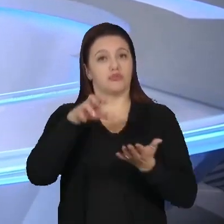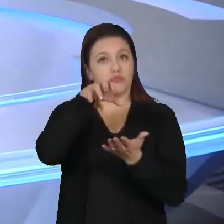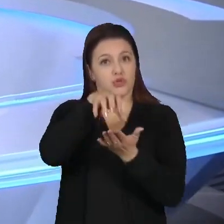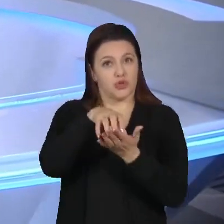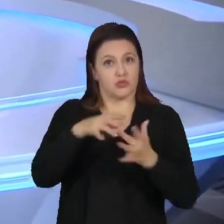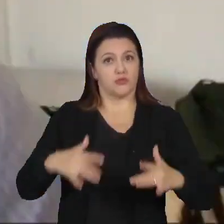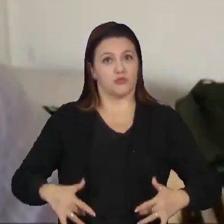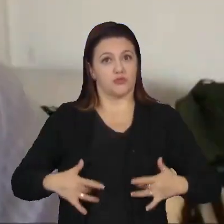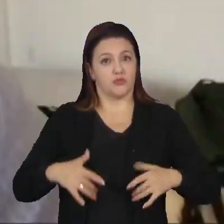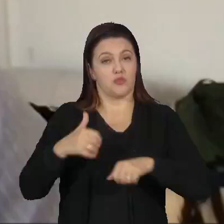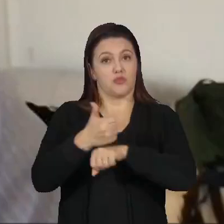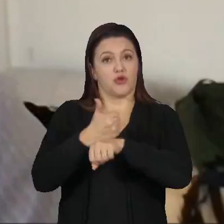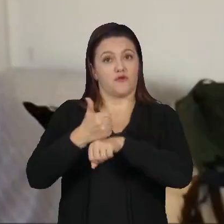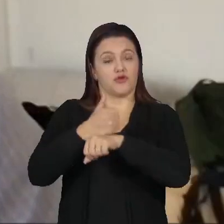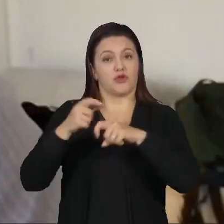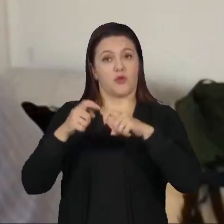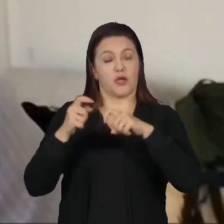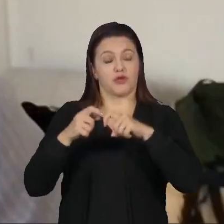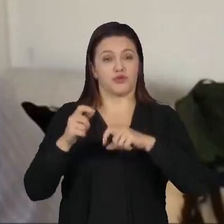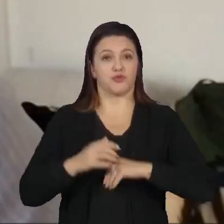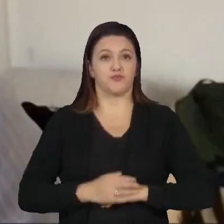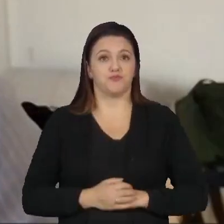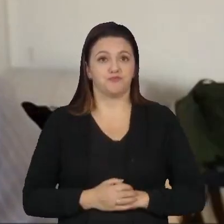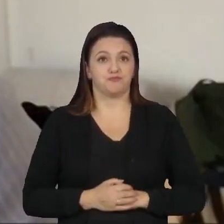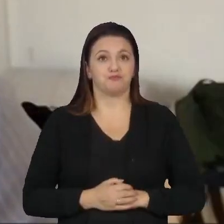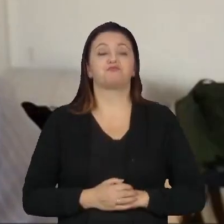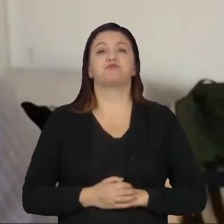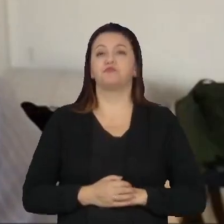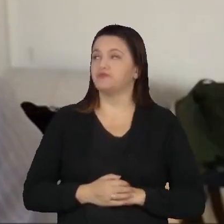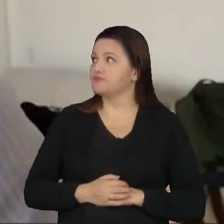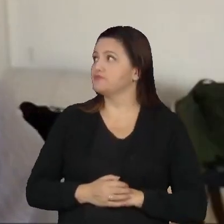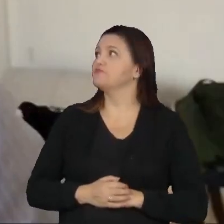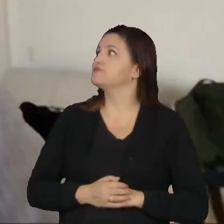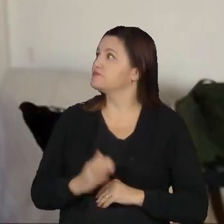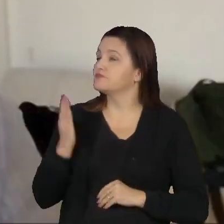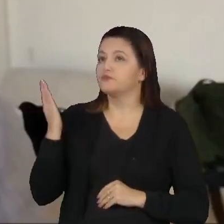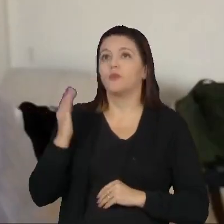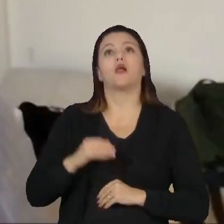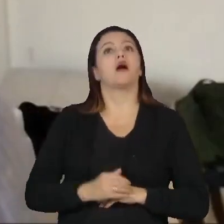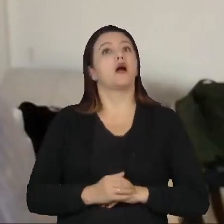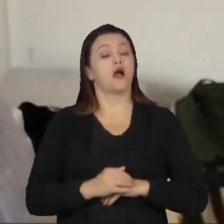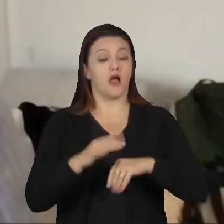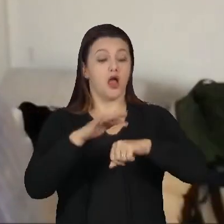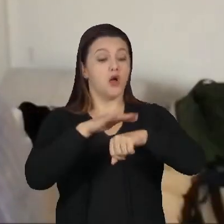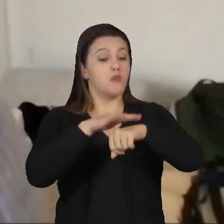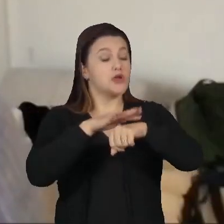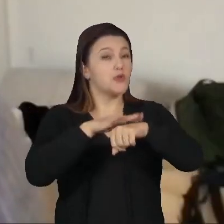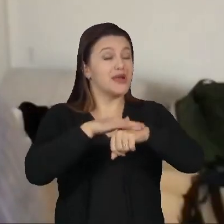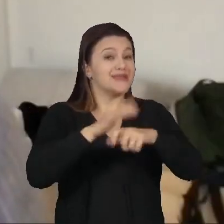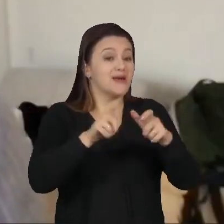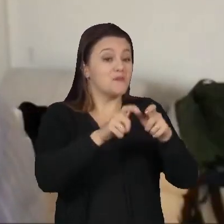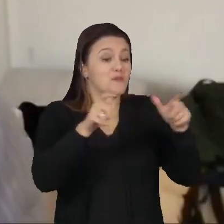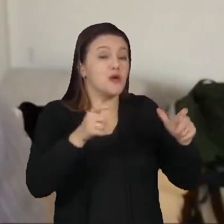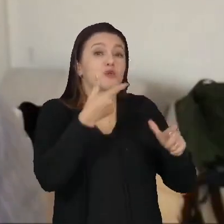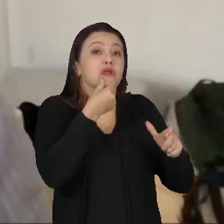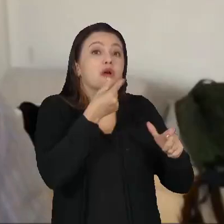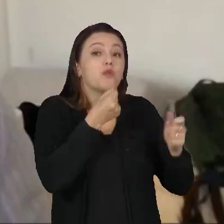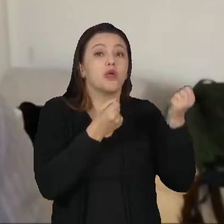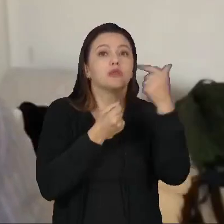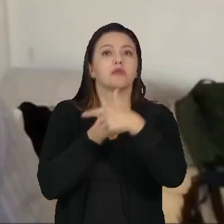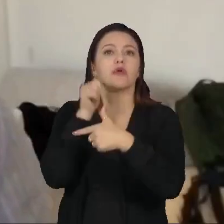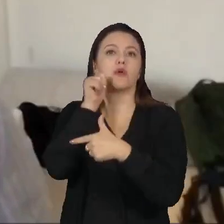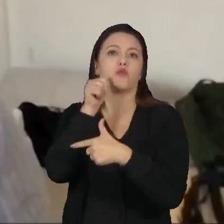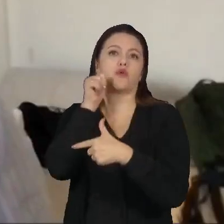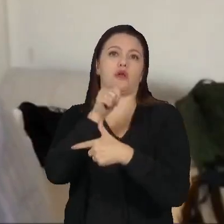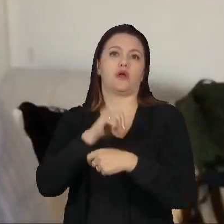Corques. O câncer de bexiga, ele é uma doença que ele acomete mais homens do que mulheres. Eu já explico por quê.